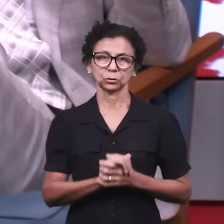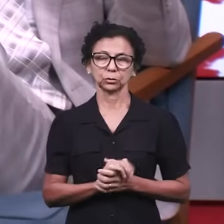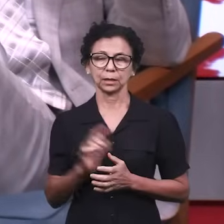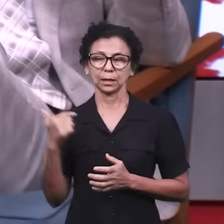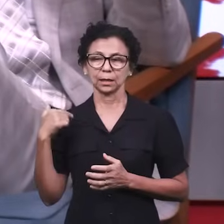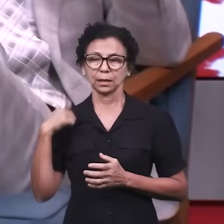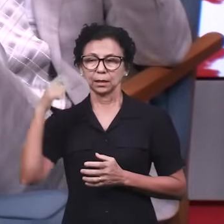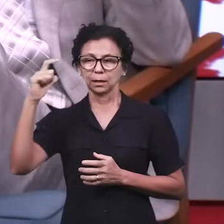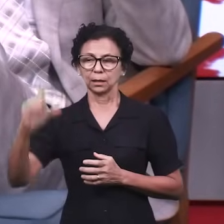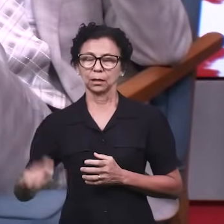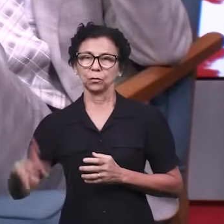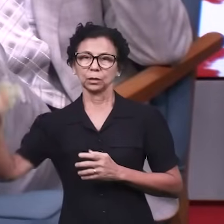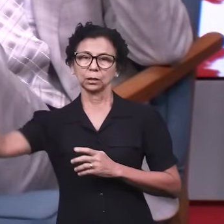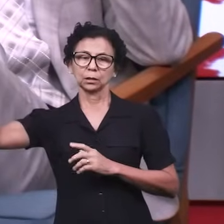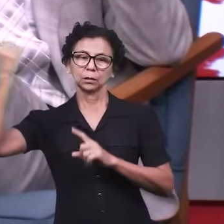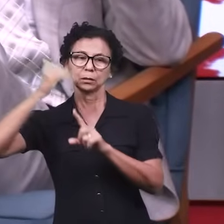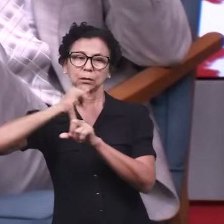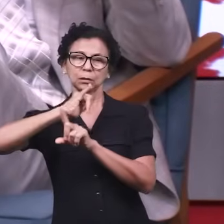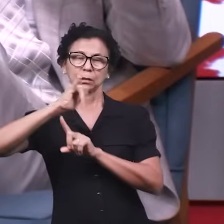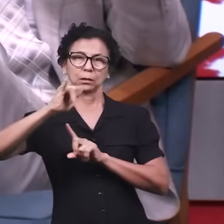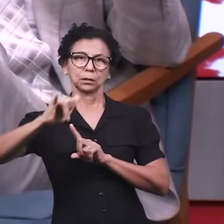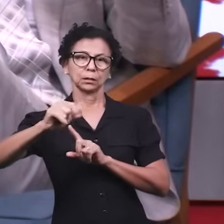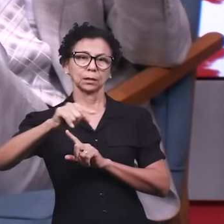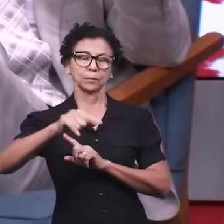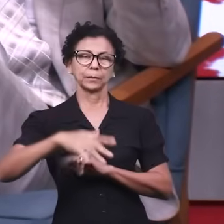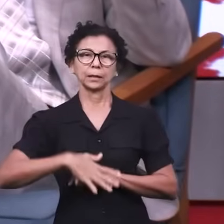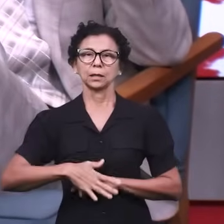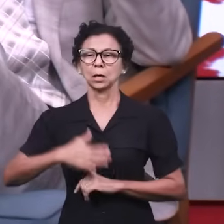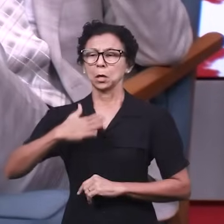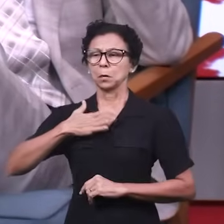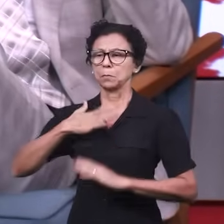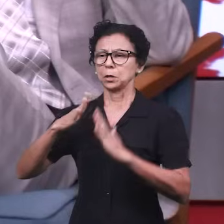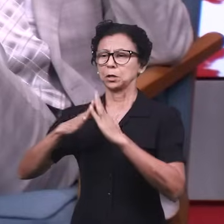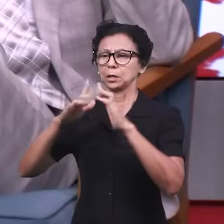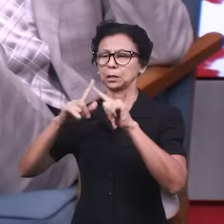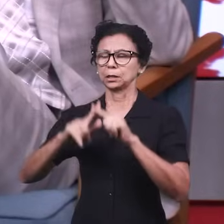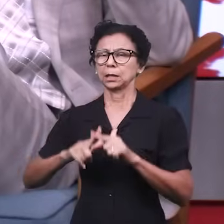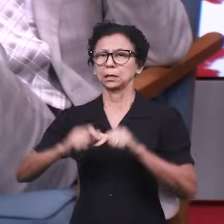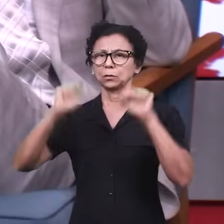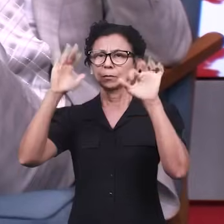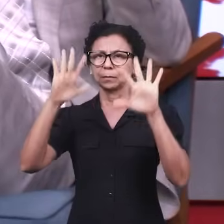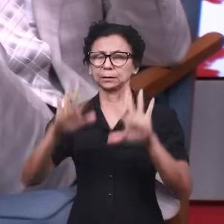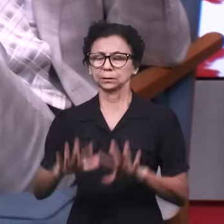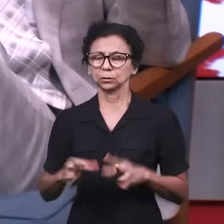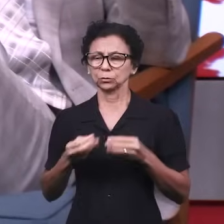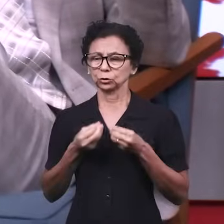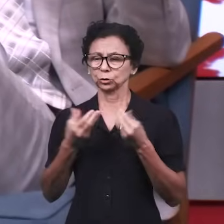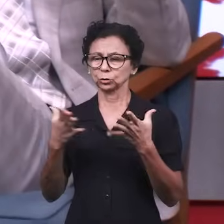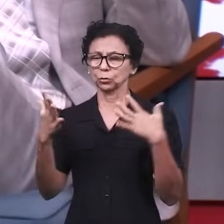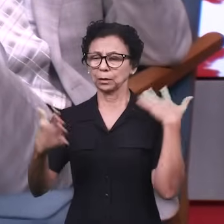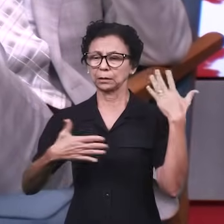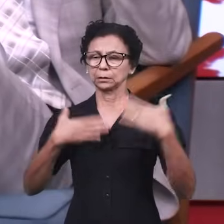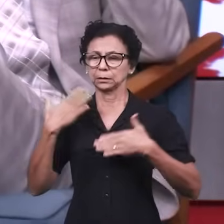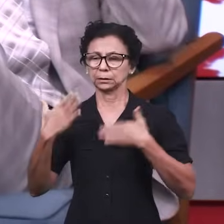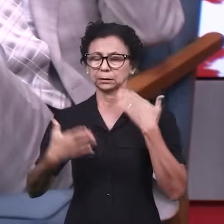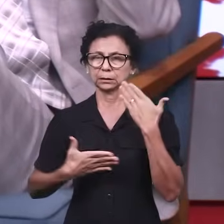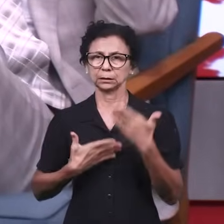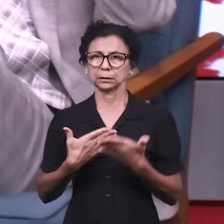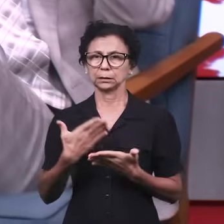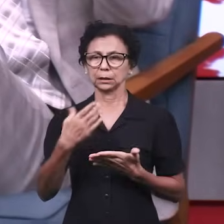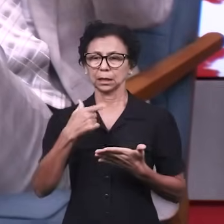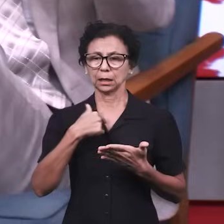igreja, eis que eu vos abençoo nesta hora, eis que eu concedo uma bênção de alegria, eu